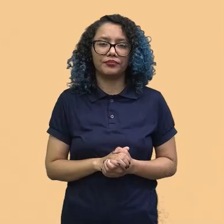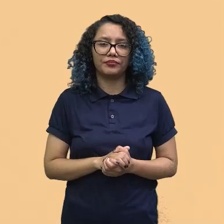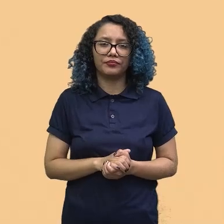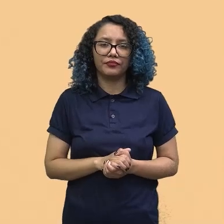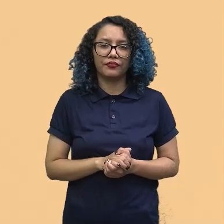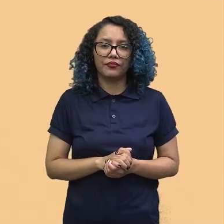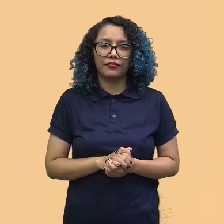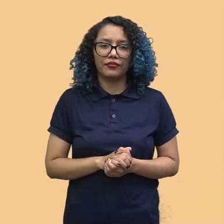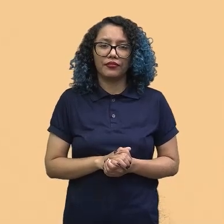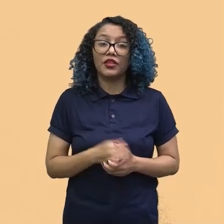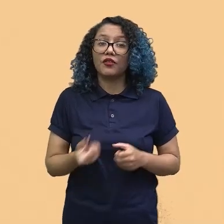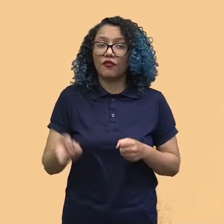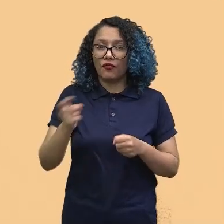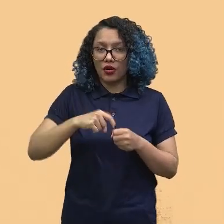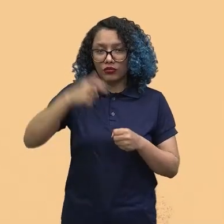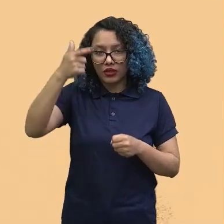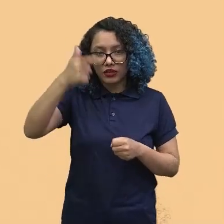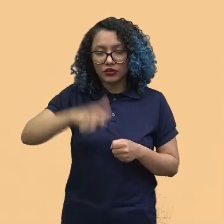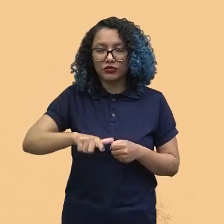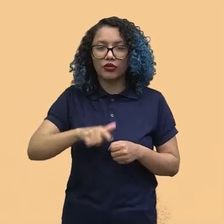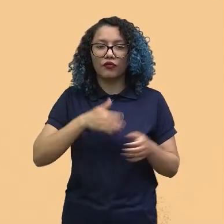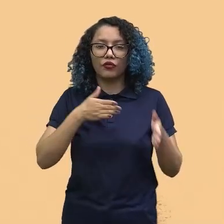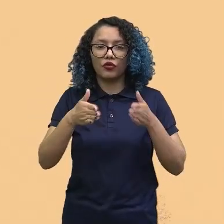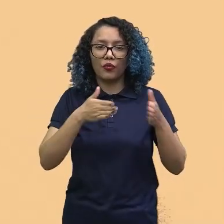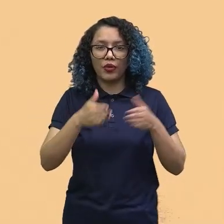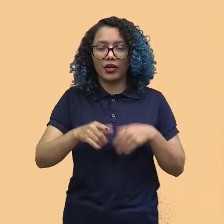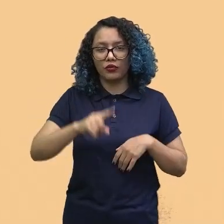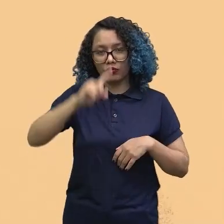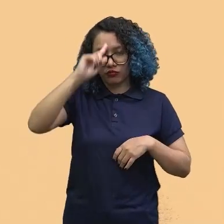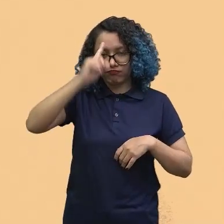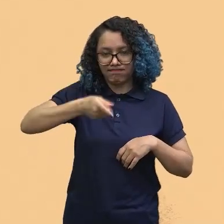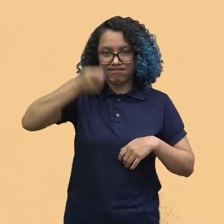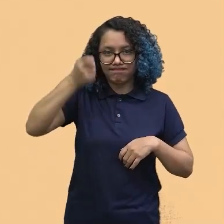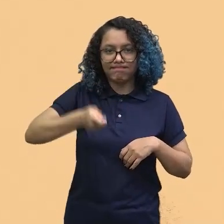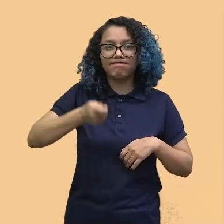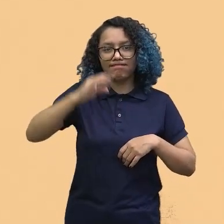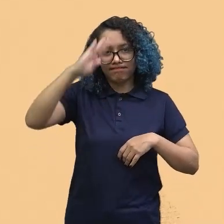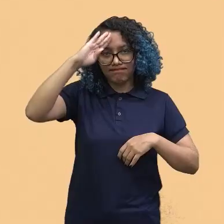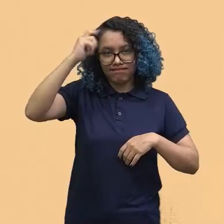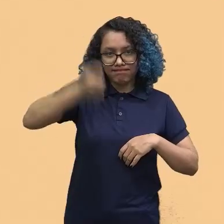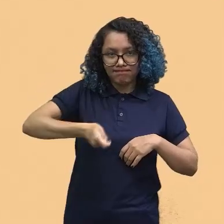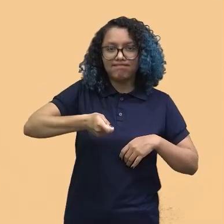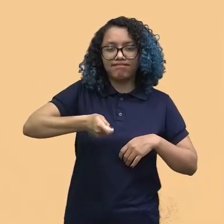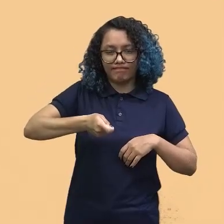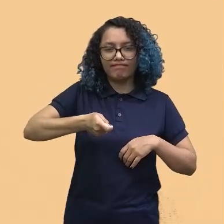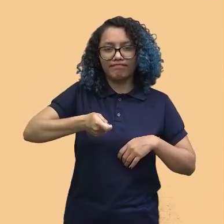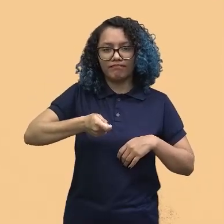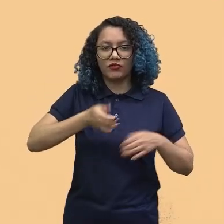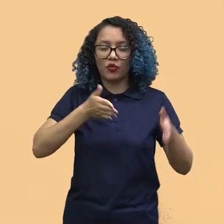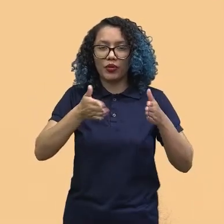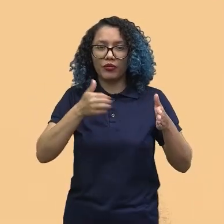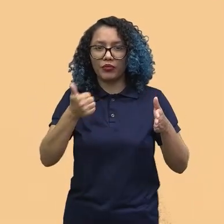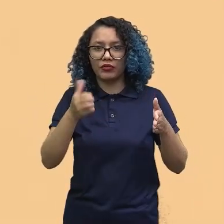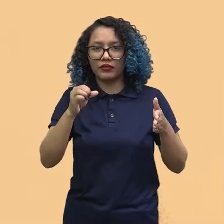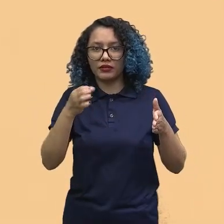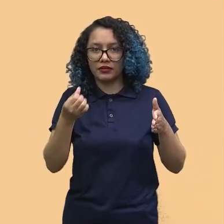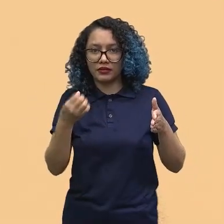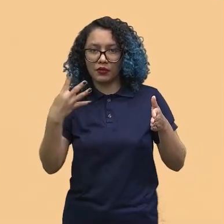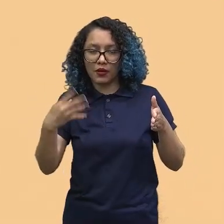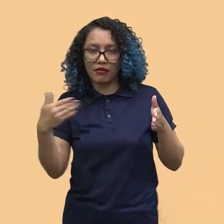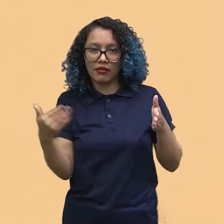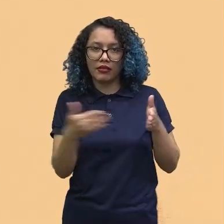reinstaurado no período conhecido como a ditadura militar brasileira, que vai entre